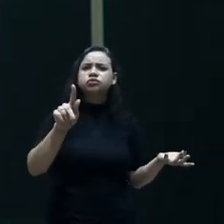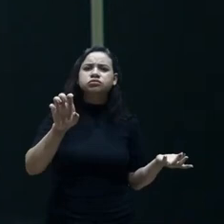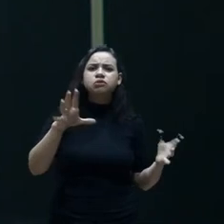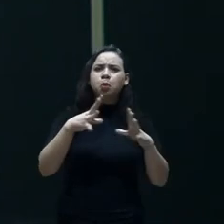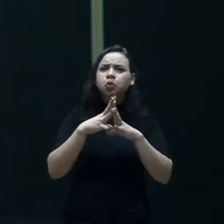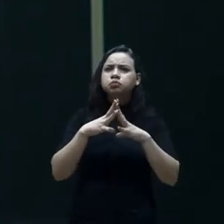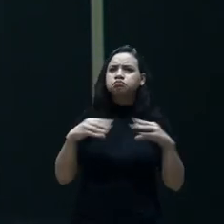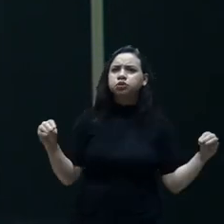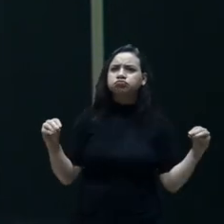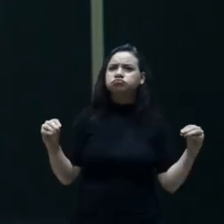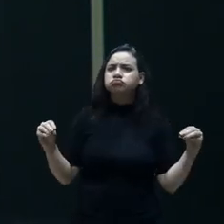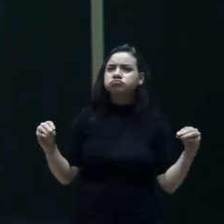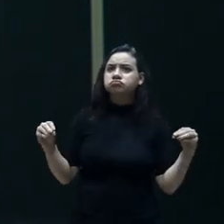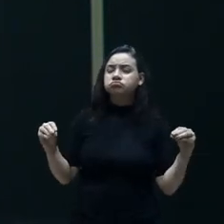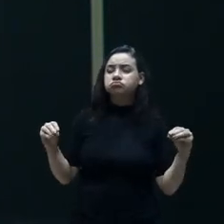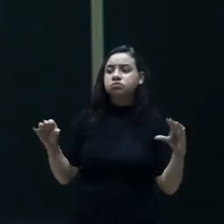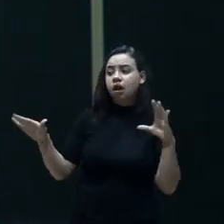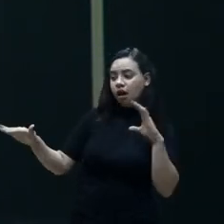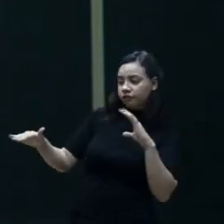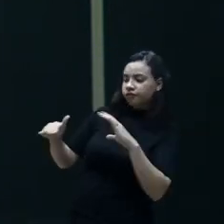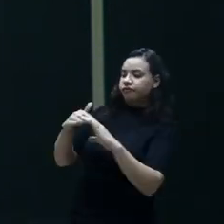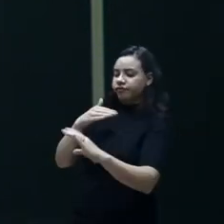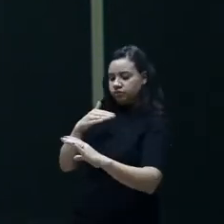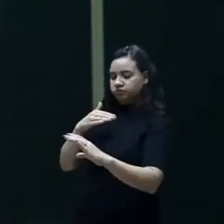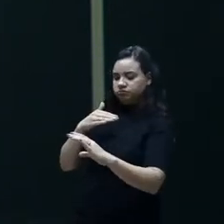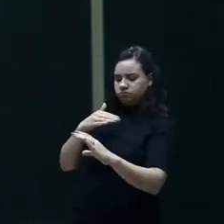Até que veio a mensagem do Jorge dizendo o seguinte: ah, abandonei.